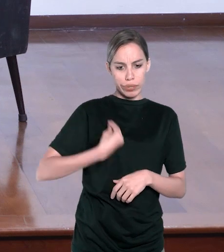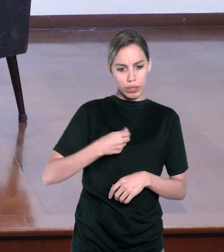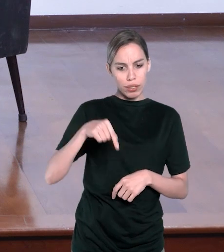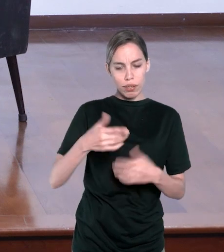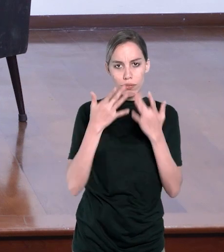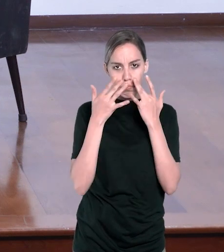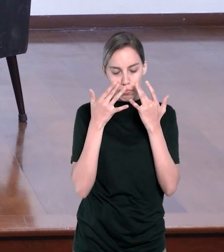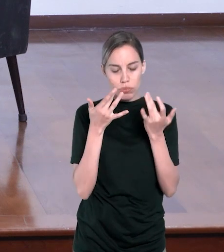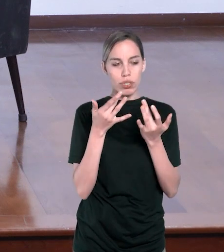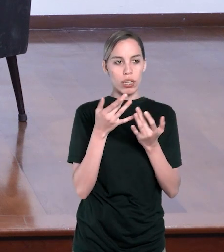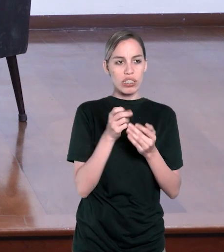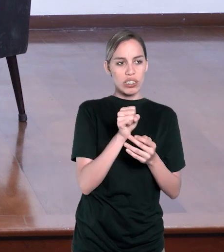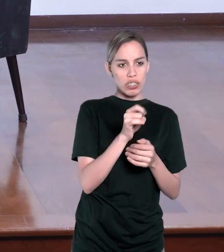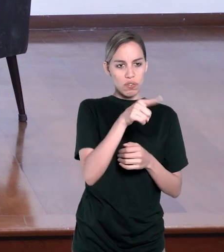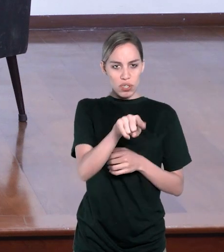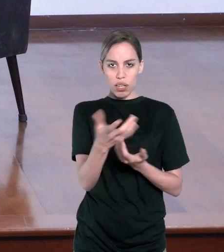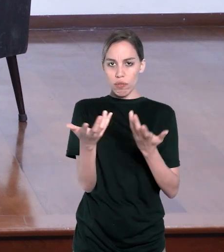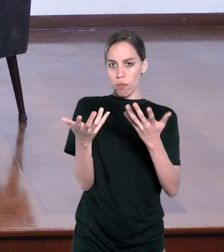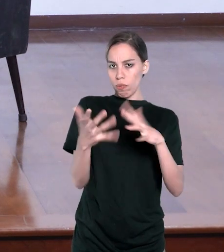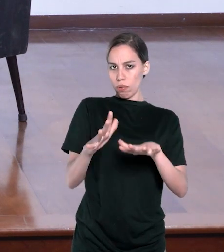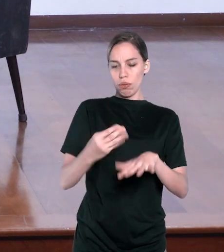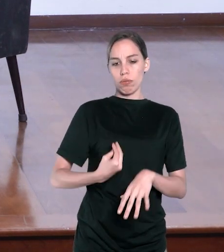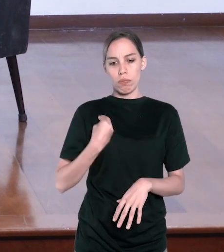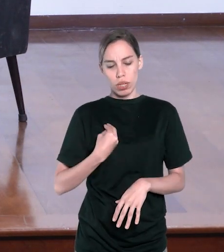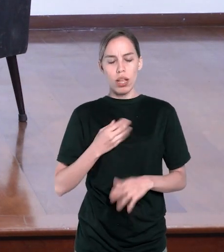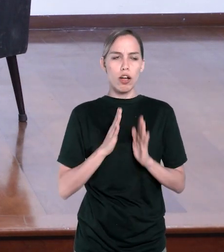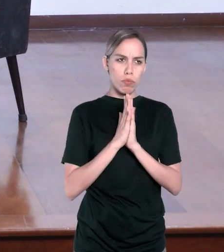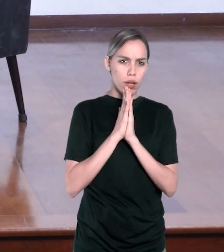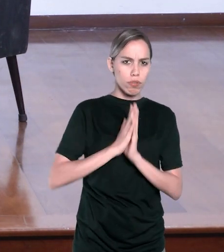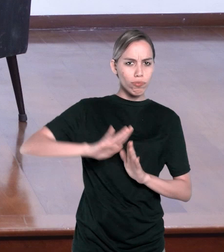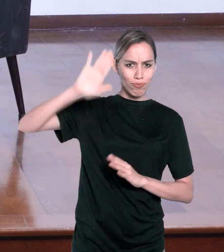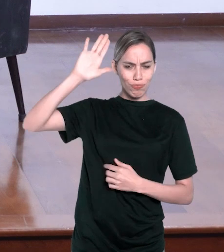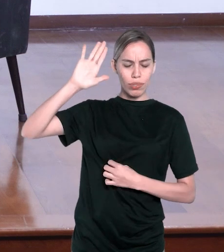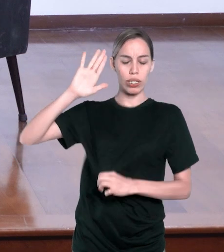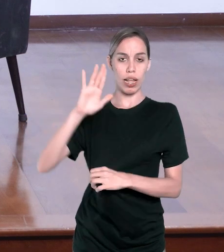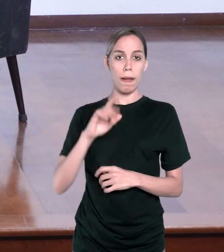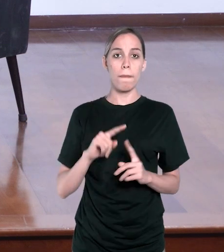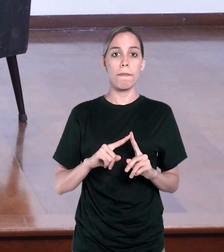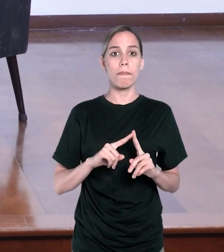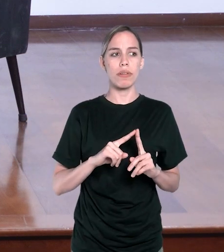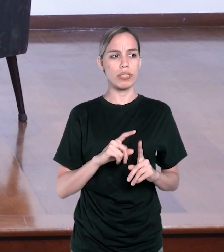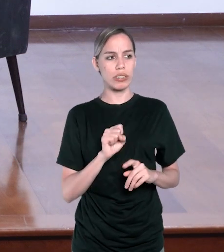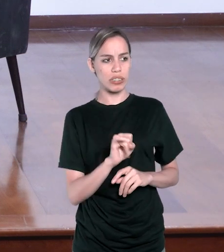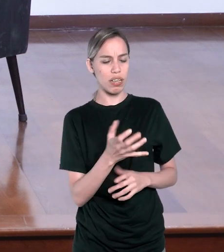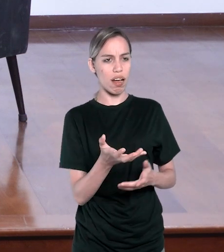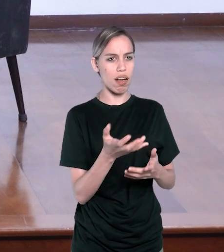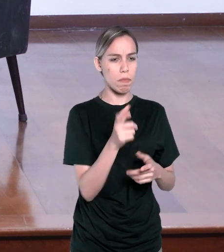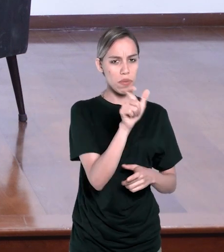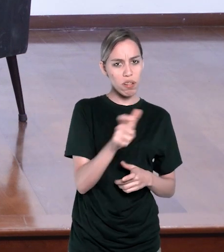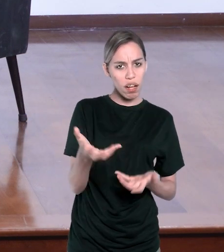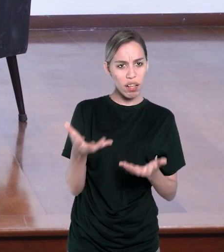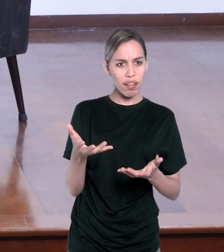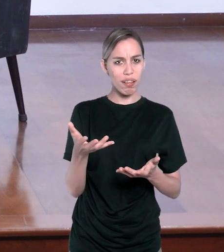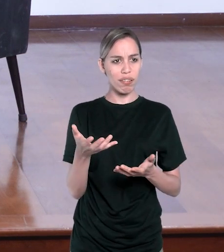O livro Nunca Houve um Castelo tem o fundo da capa predominantemente azul, com diversas formas geométricas